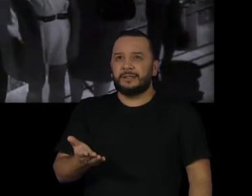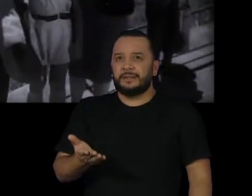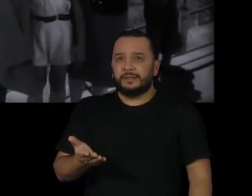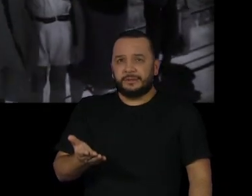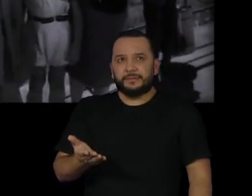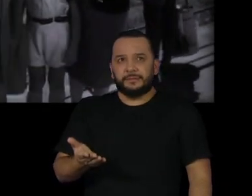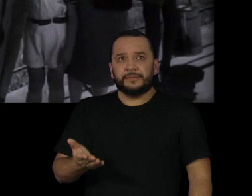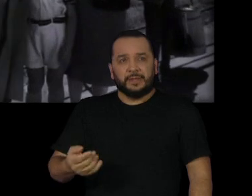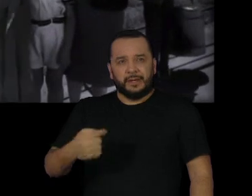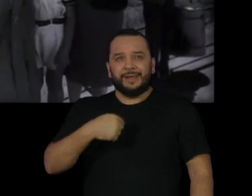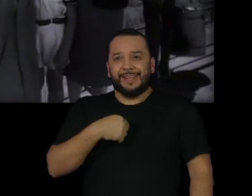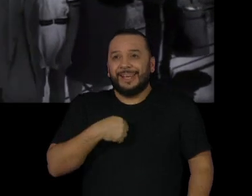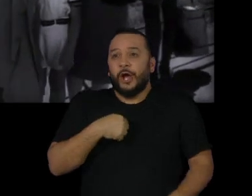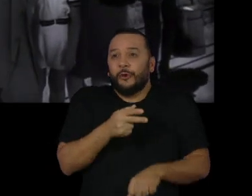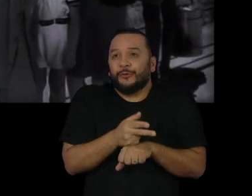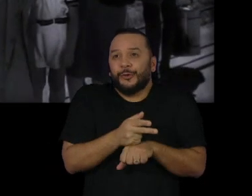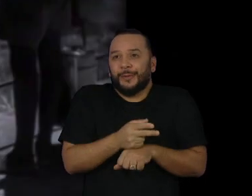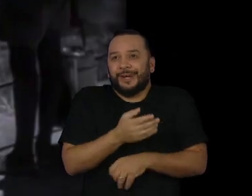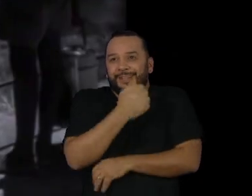Chega. Meu sobrinho. Tá muito sol.